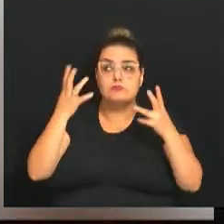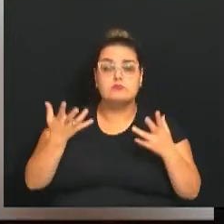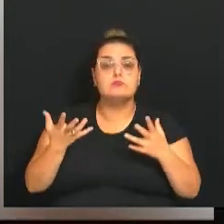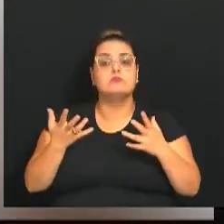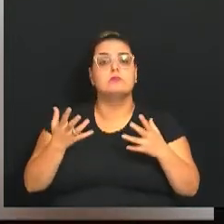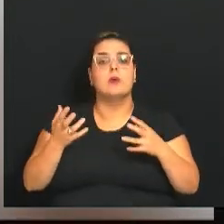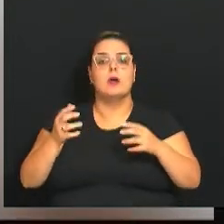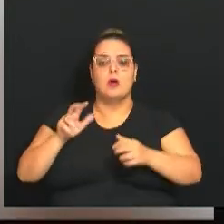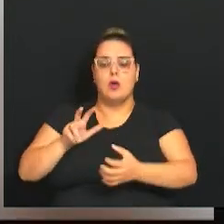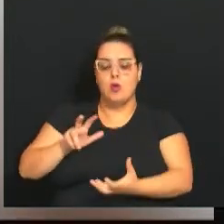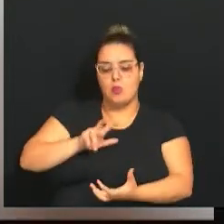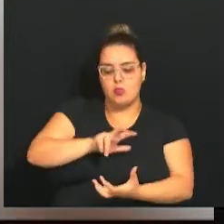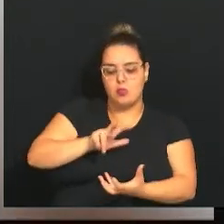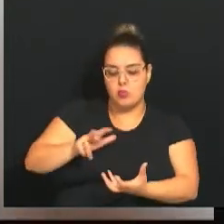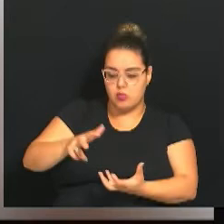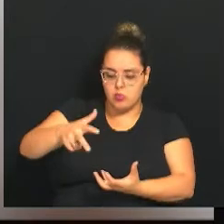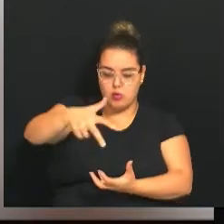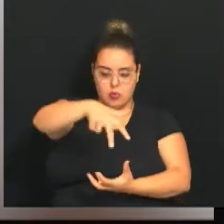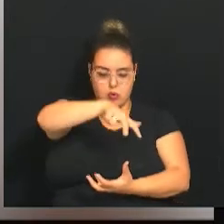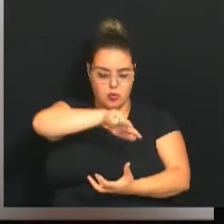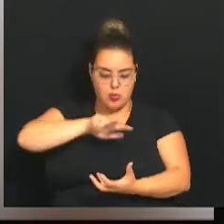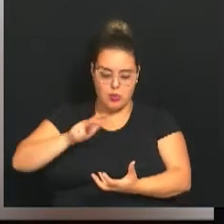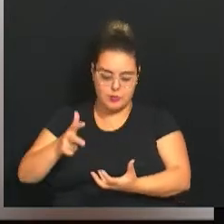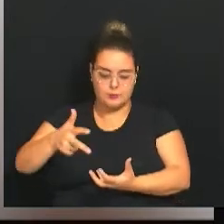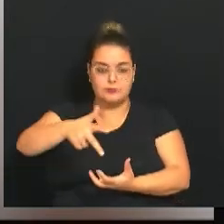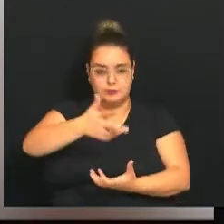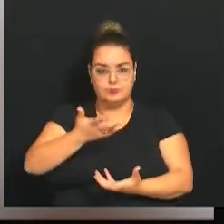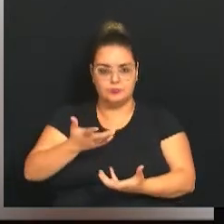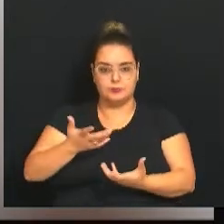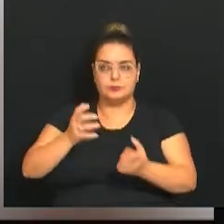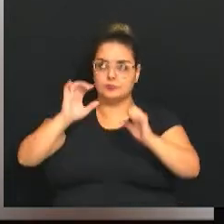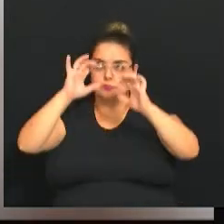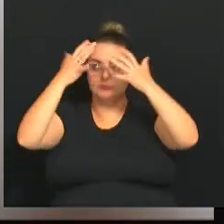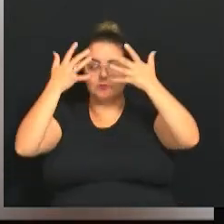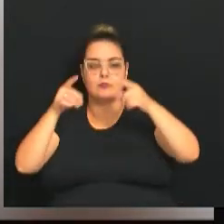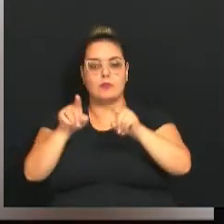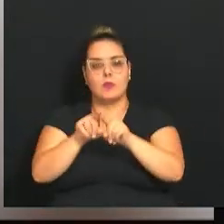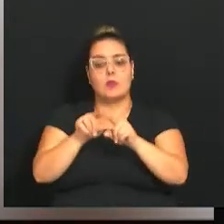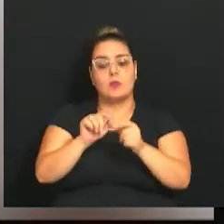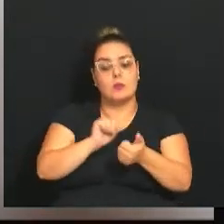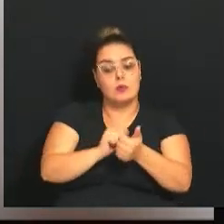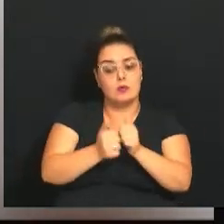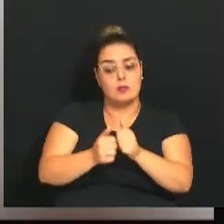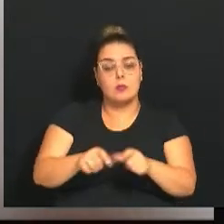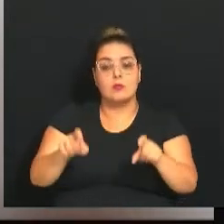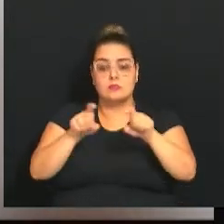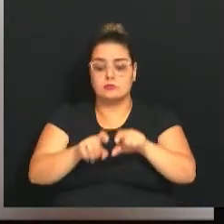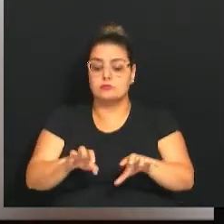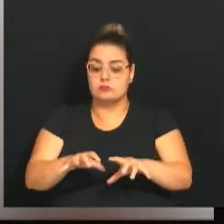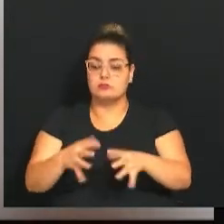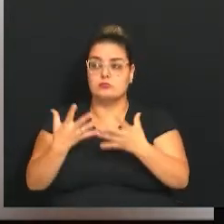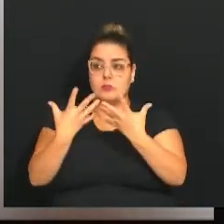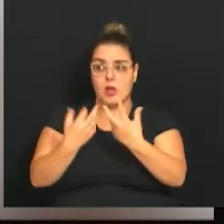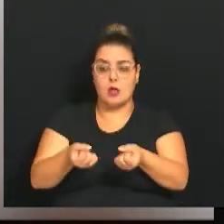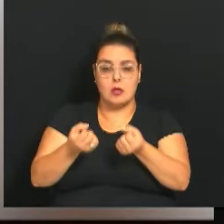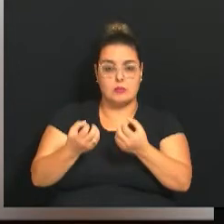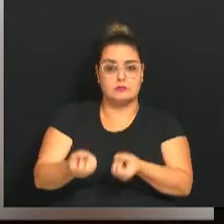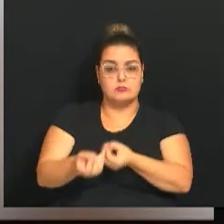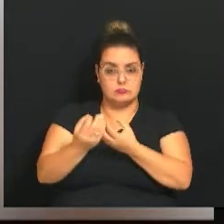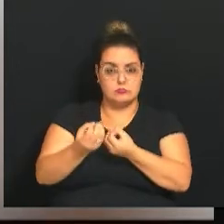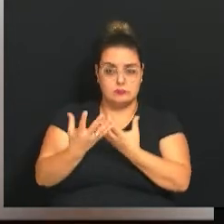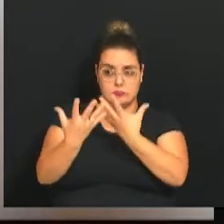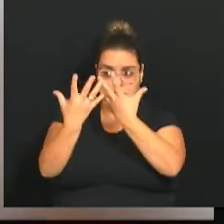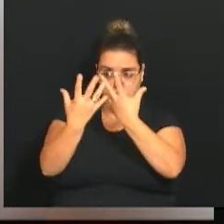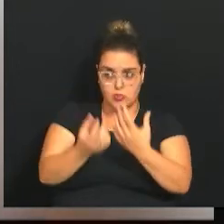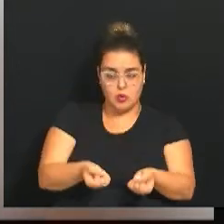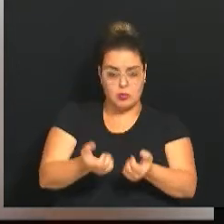satélite, de radar meteorológico, e também dados modelados, né, computacionais, as condições de tempo mais